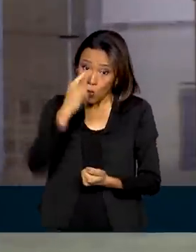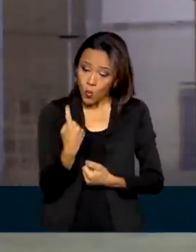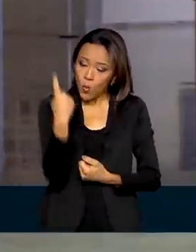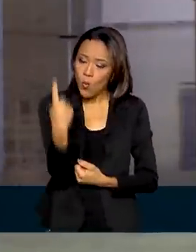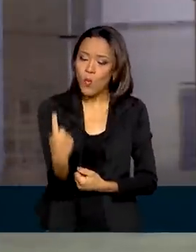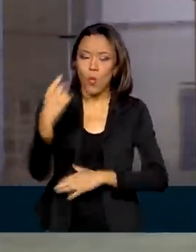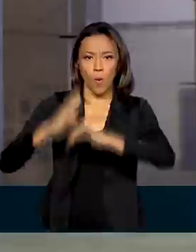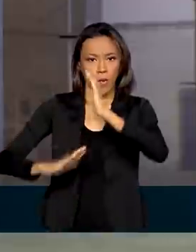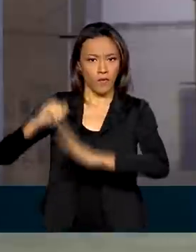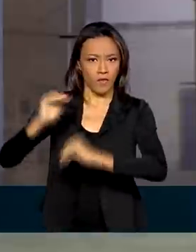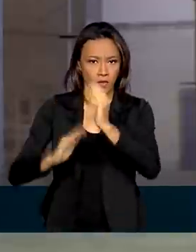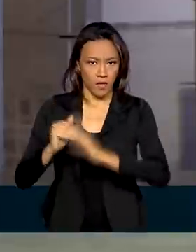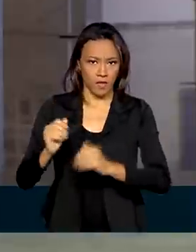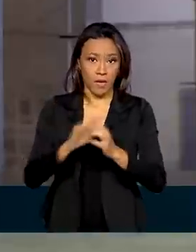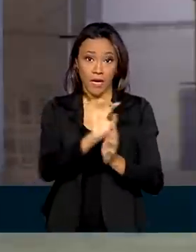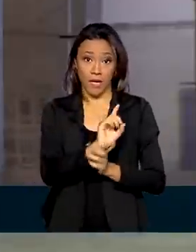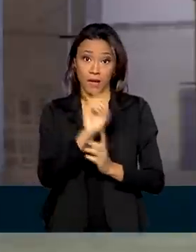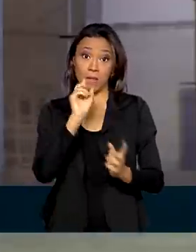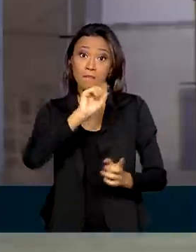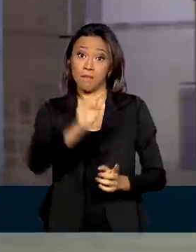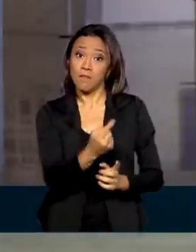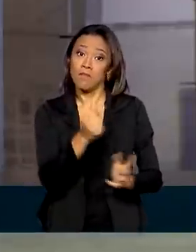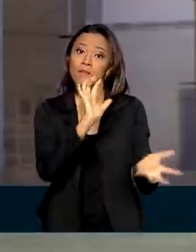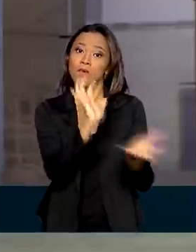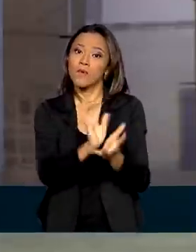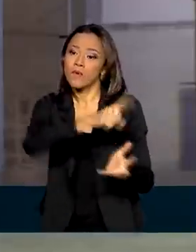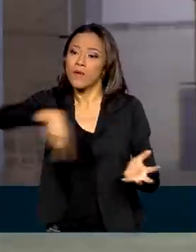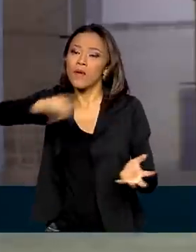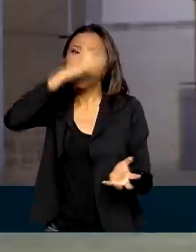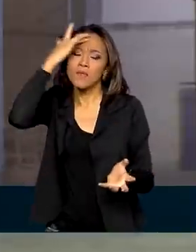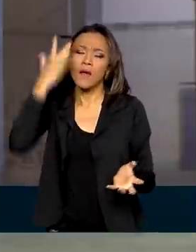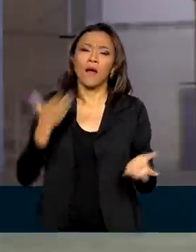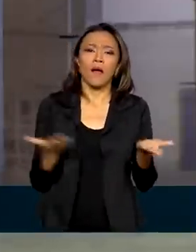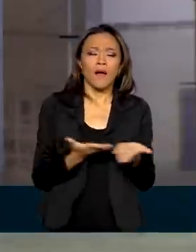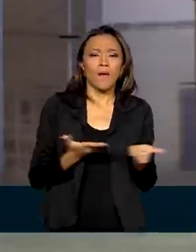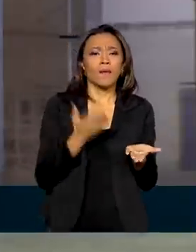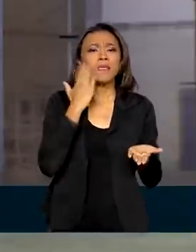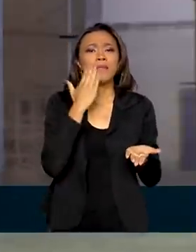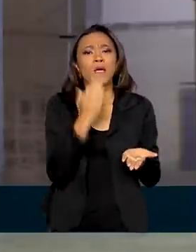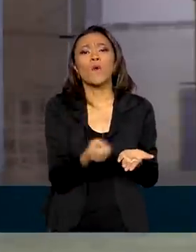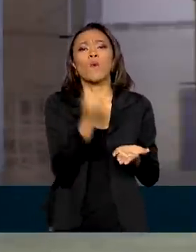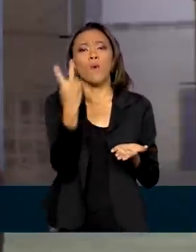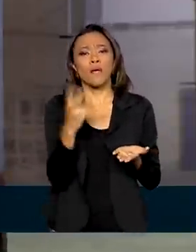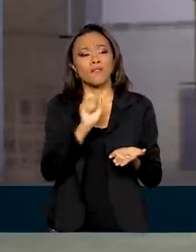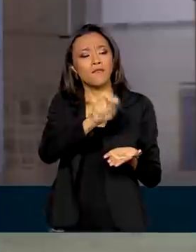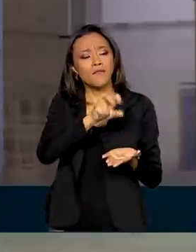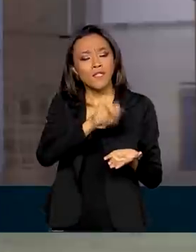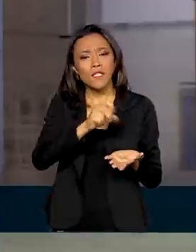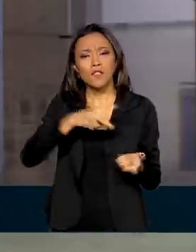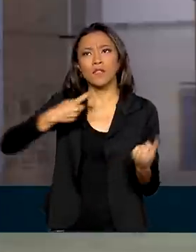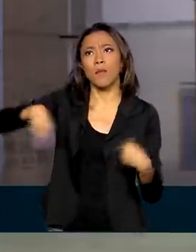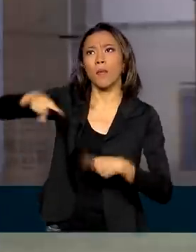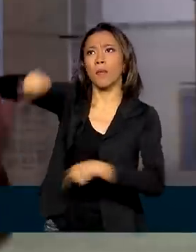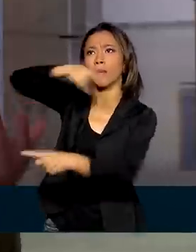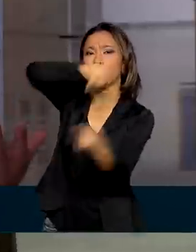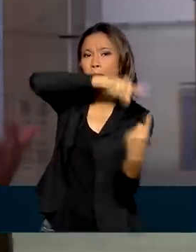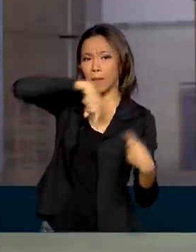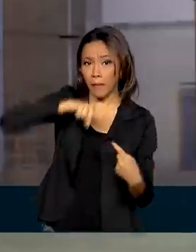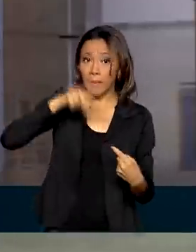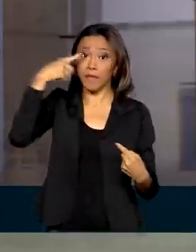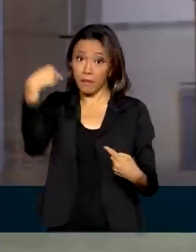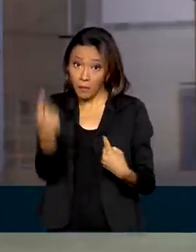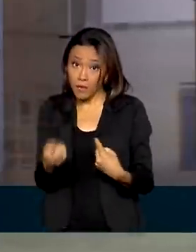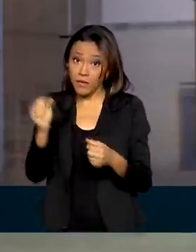Já a Vigilância Sentinela de Síndromes Respiratórias vai buscar detectar quais vírus estão em circulação e, com isso, desenvolver